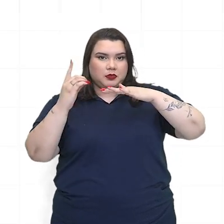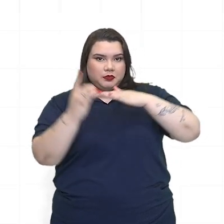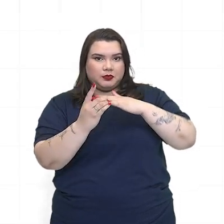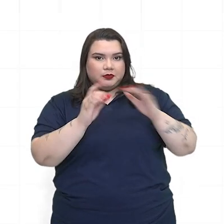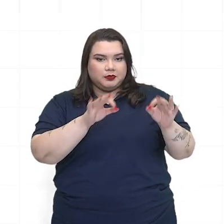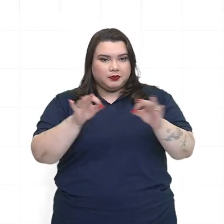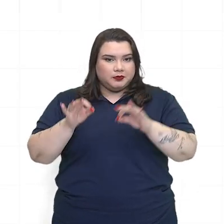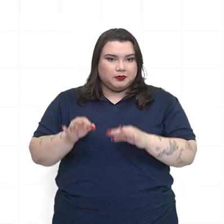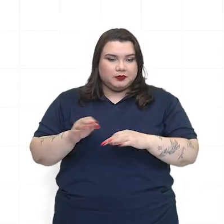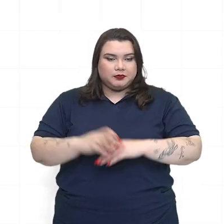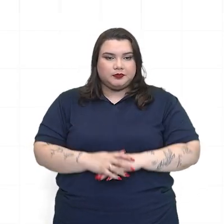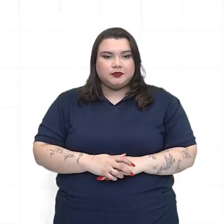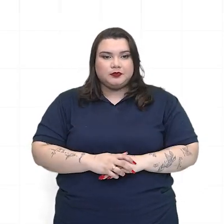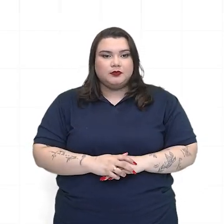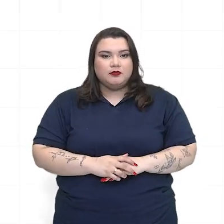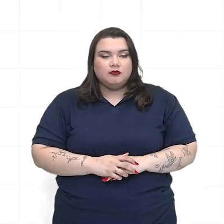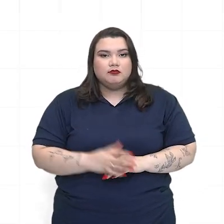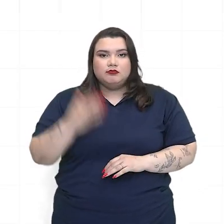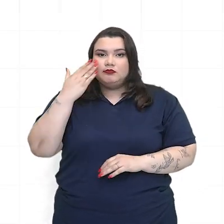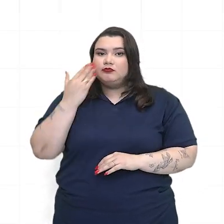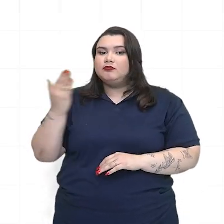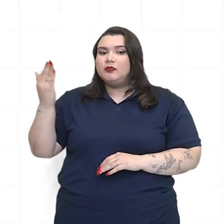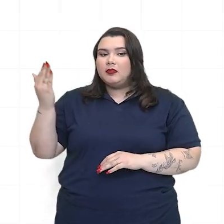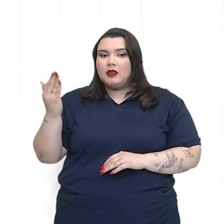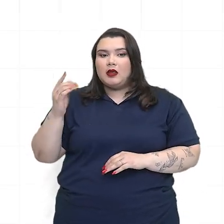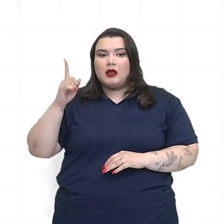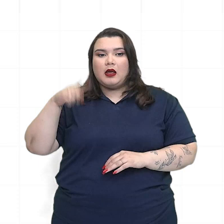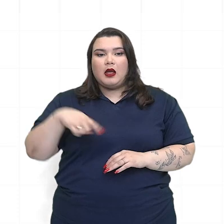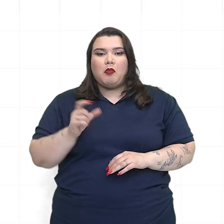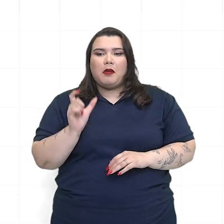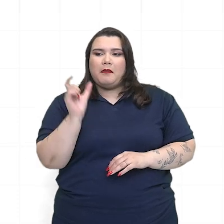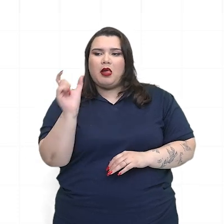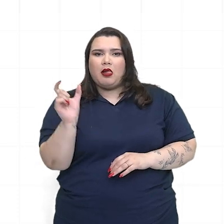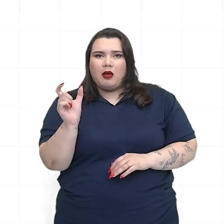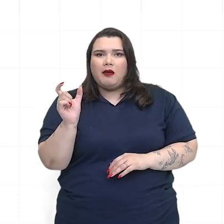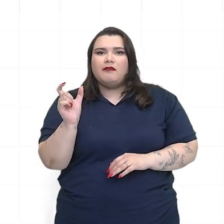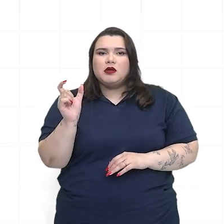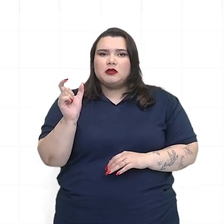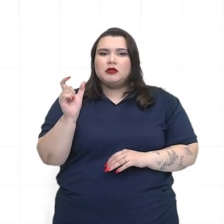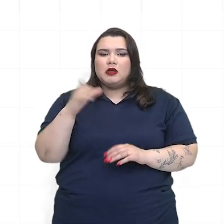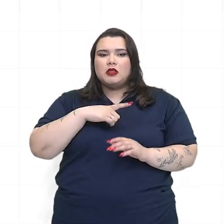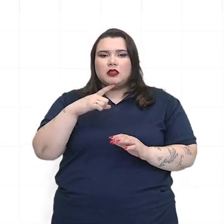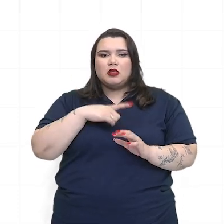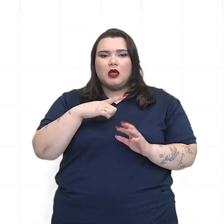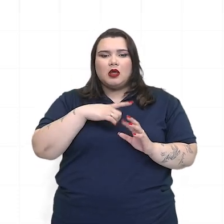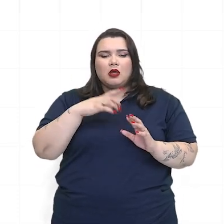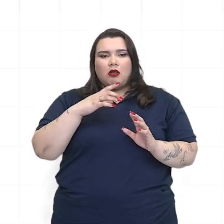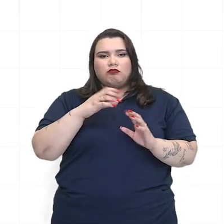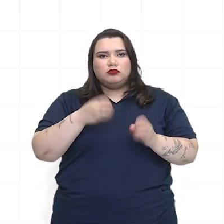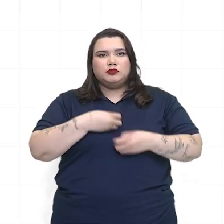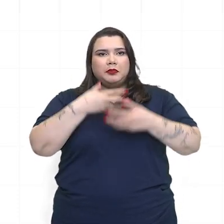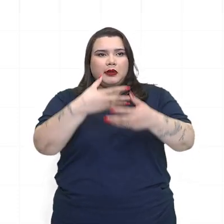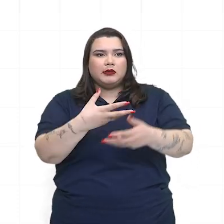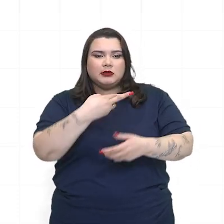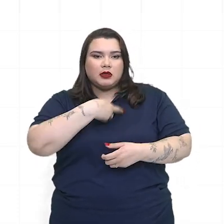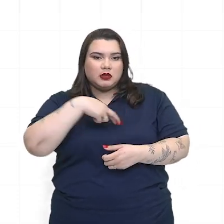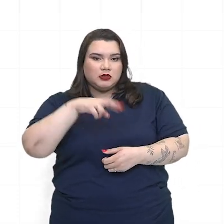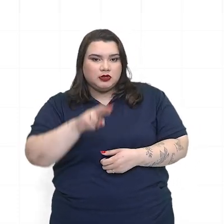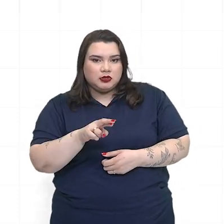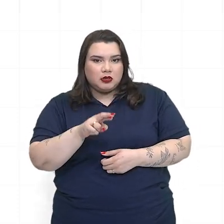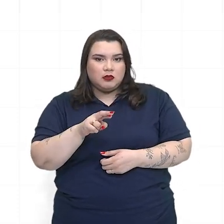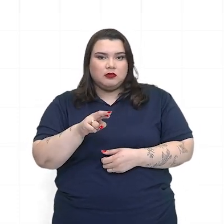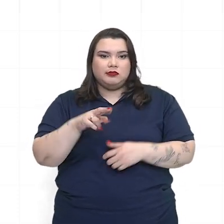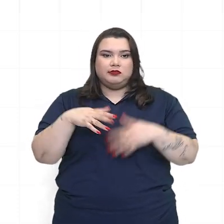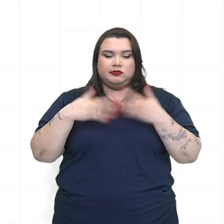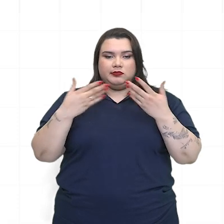que mais temos sobre este símbolo? É uma sílaba sagrada e sua vibração em forma de mantra,